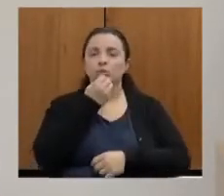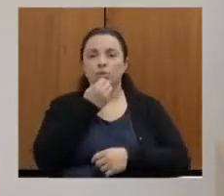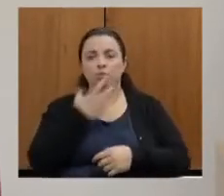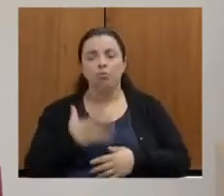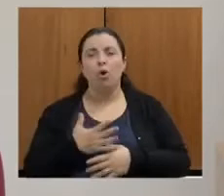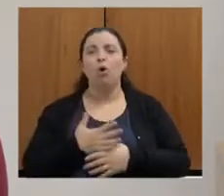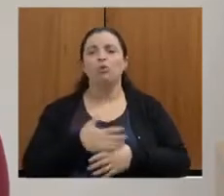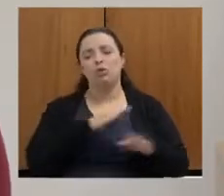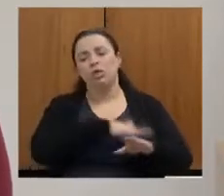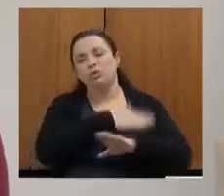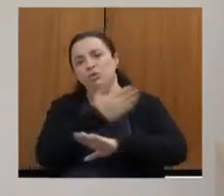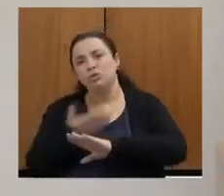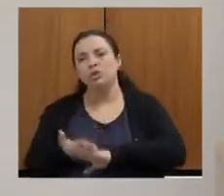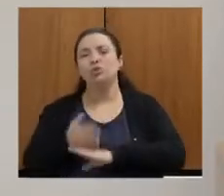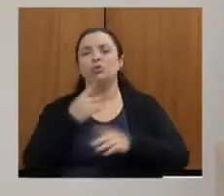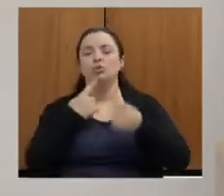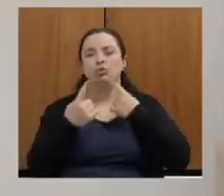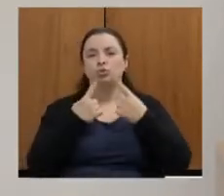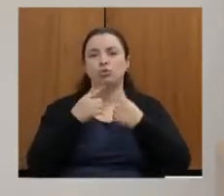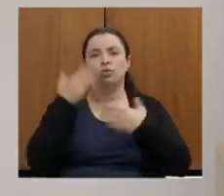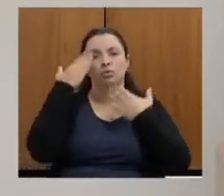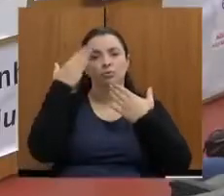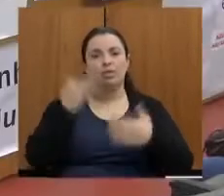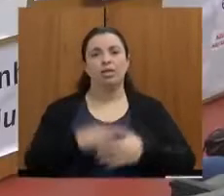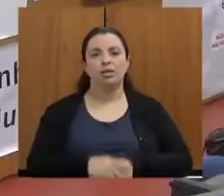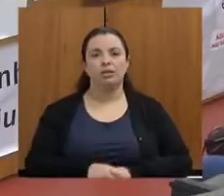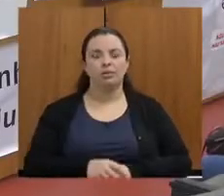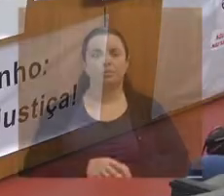dia de discussões aqui muito obrigada